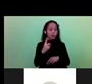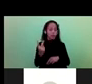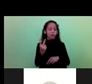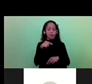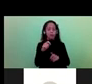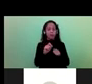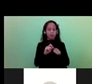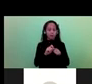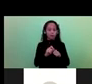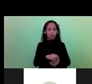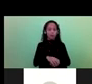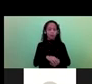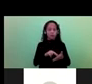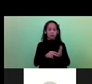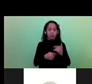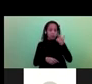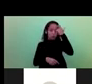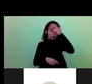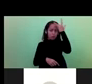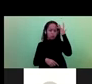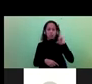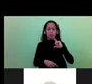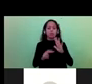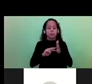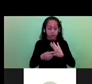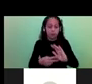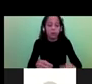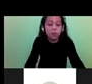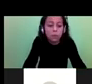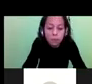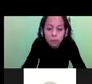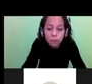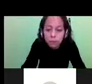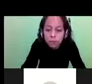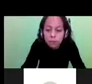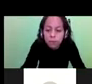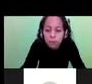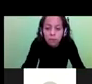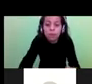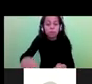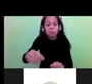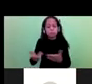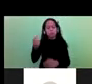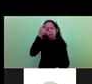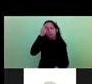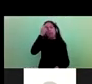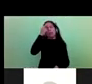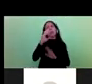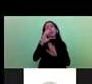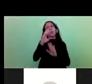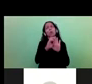É o indivíduo que significa. Então, como pensar um currículo